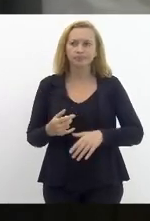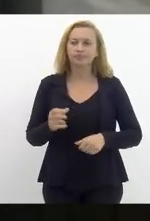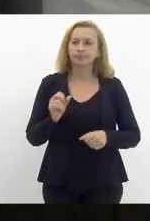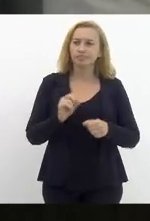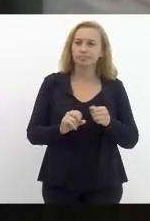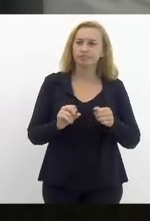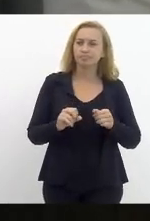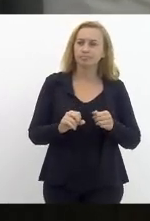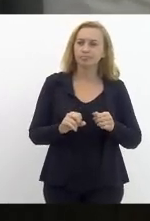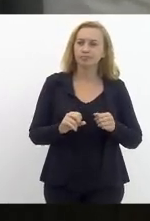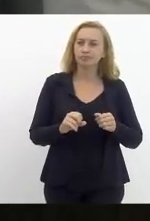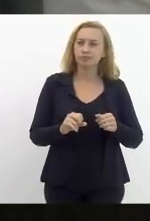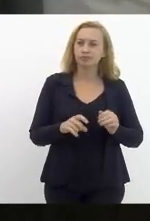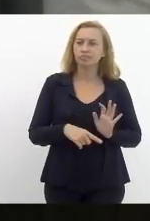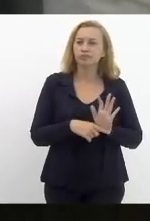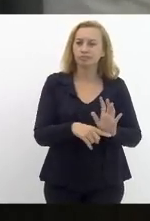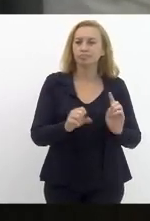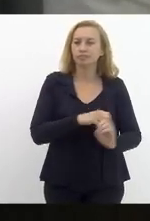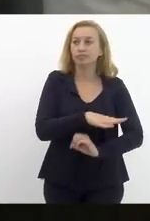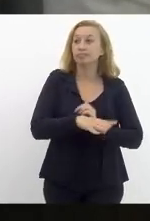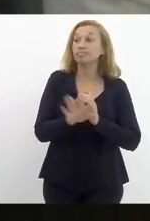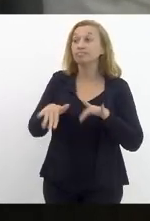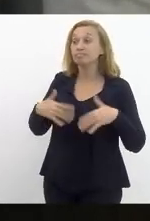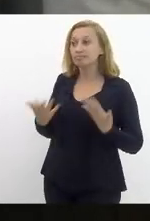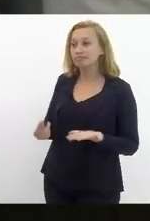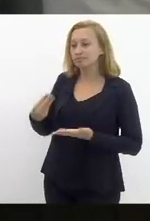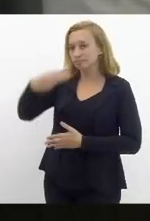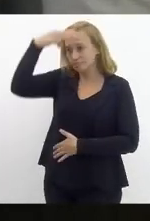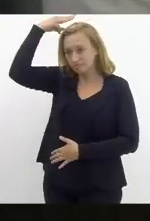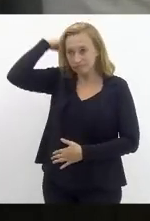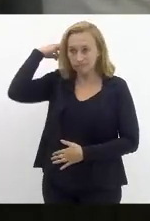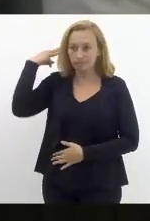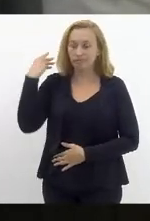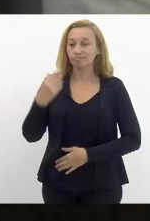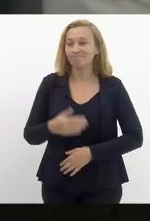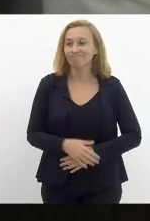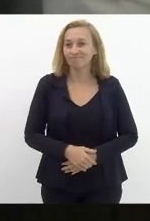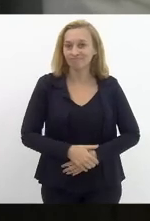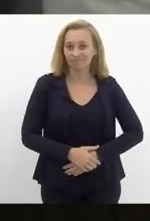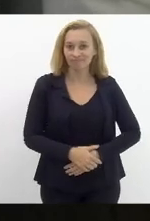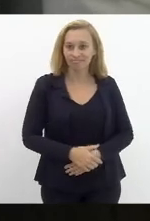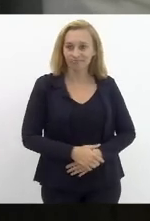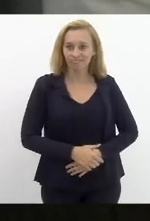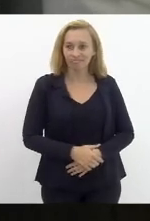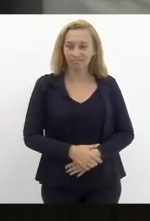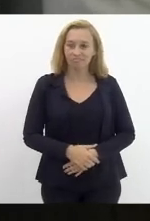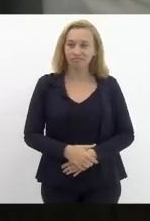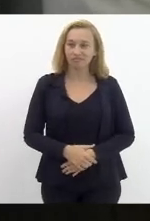pela sociedade. Então, Márcio Pacheco,